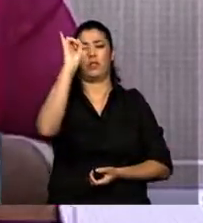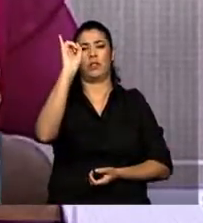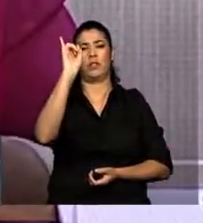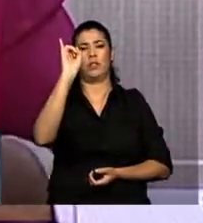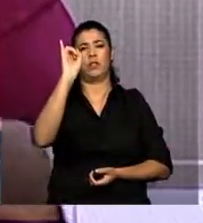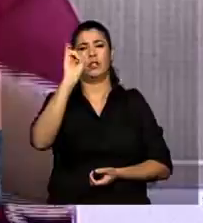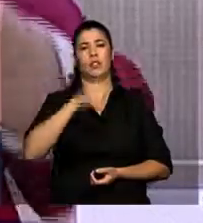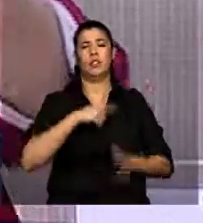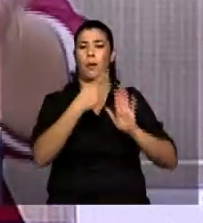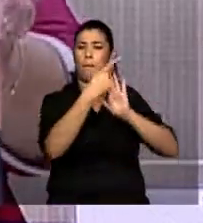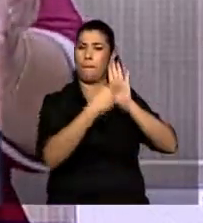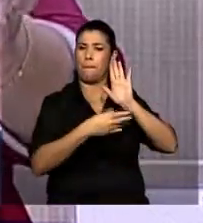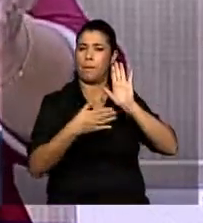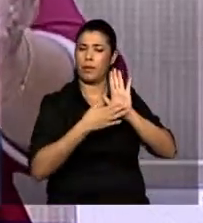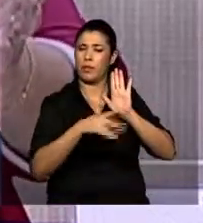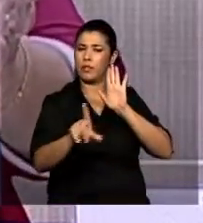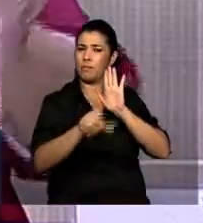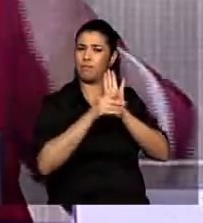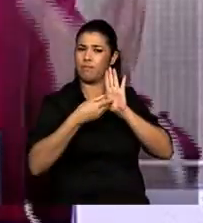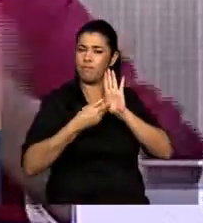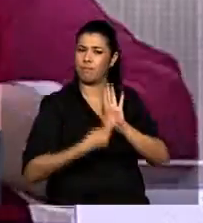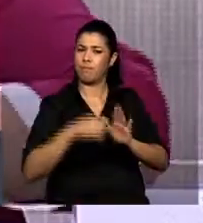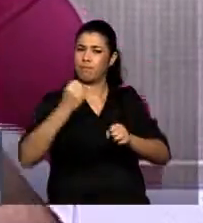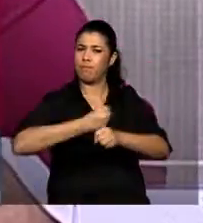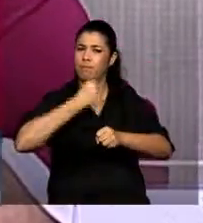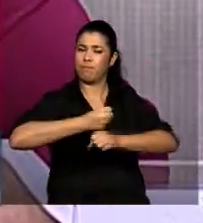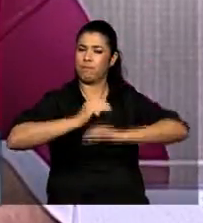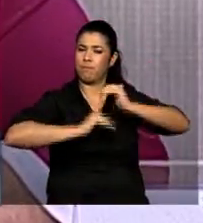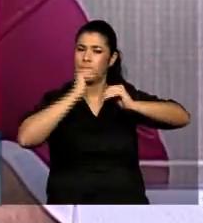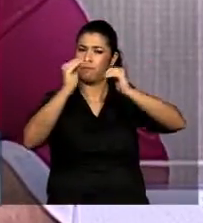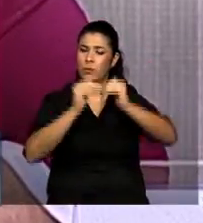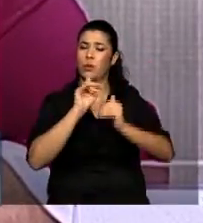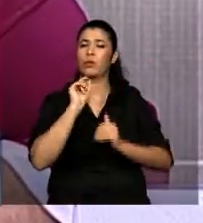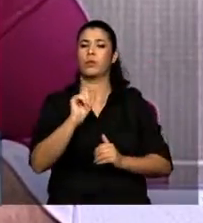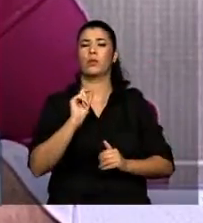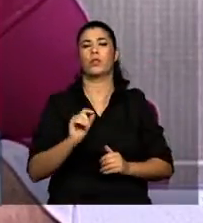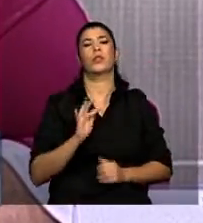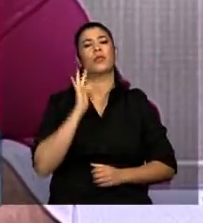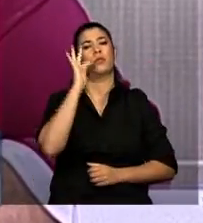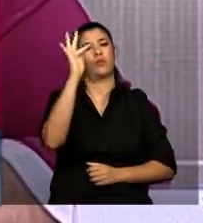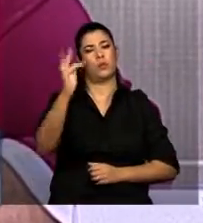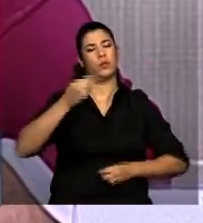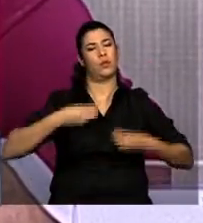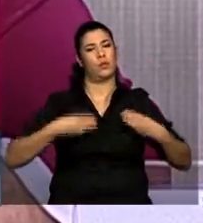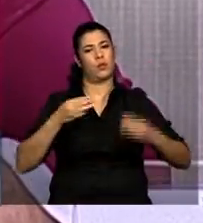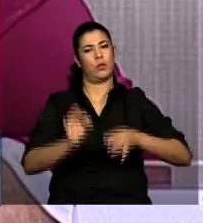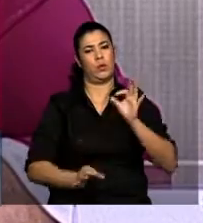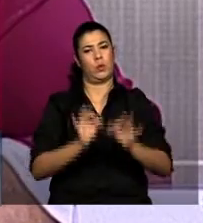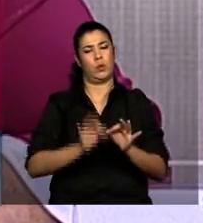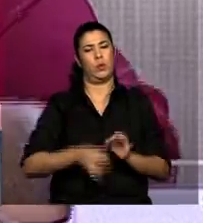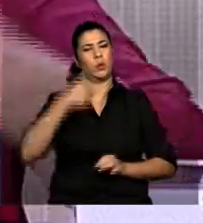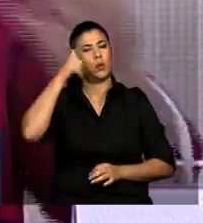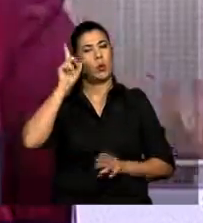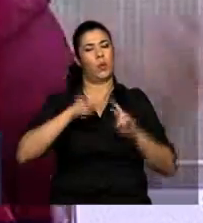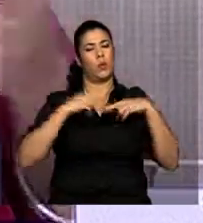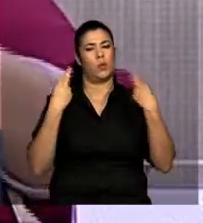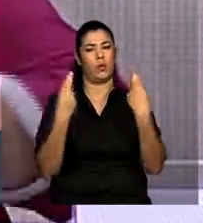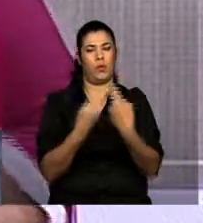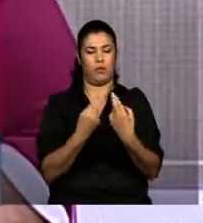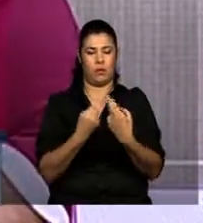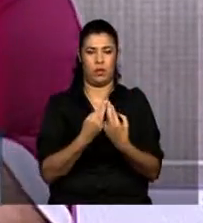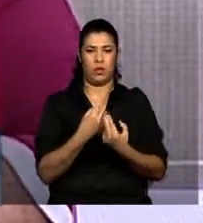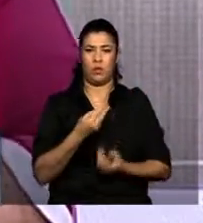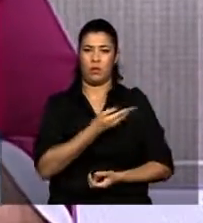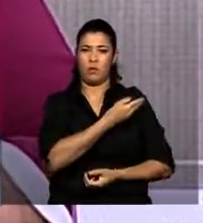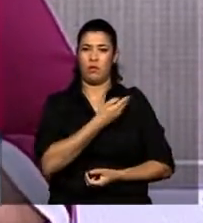nossa portaria faz parte desta construção que o ministro da Justiça, na reunião ministerial, né, os ministros que estavam